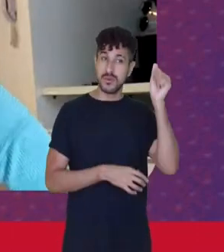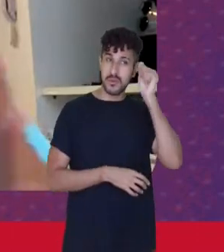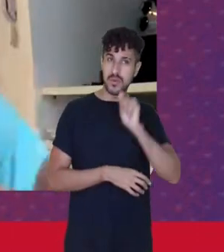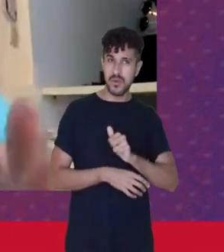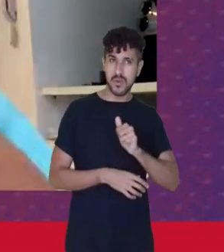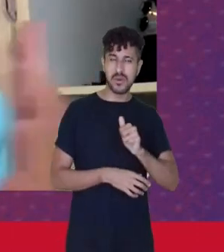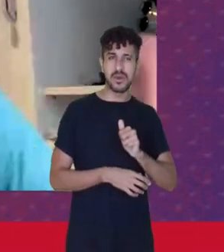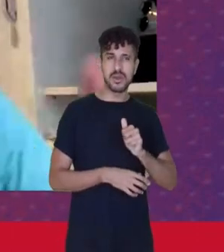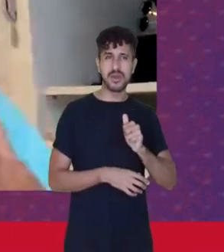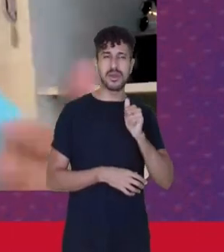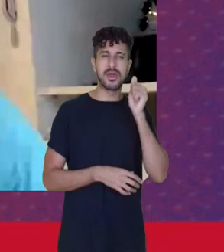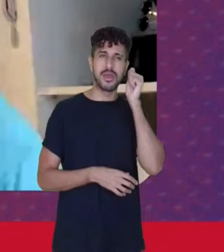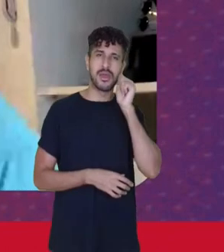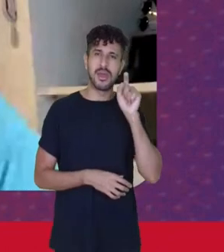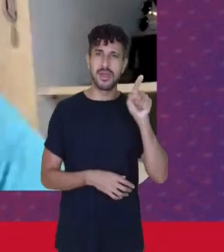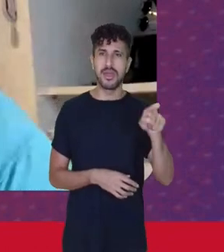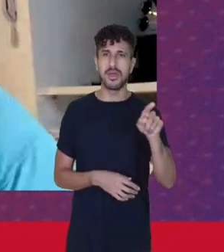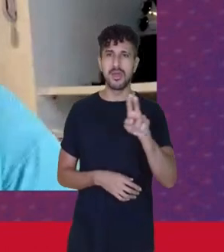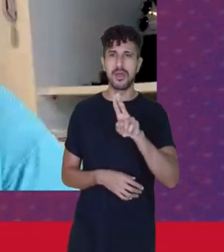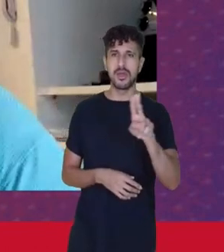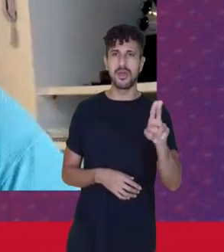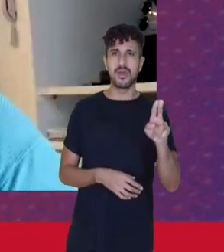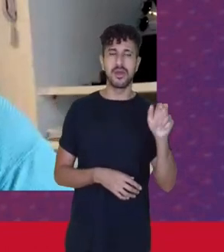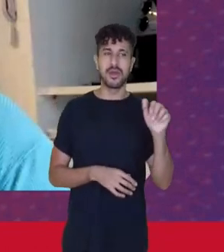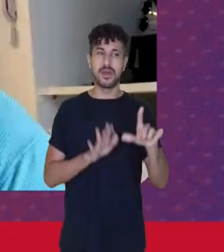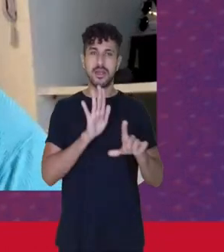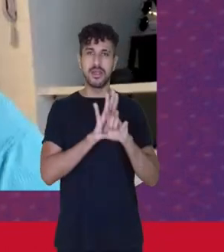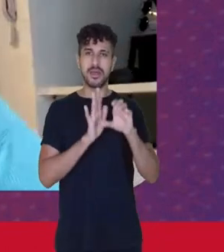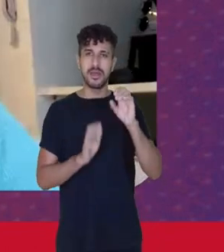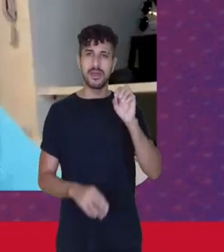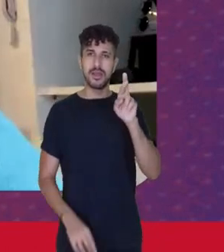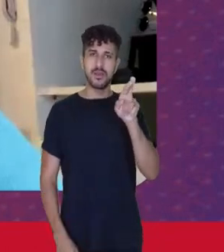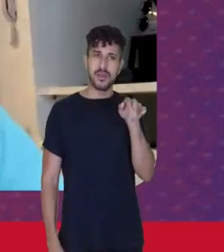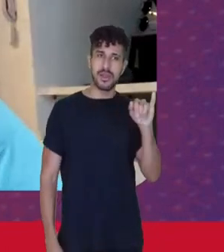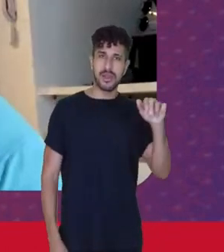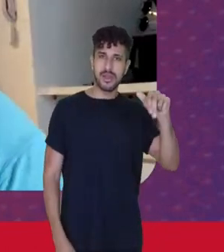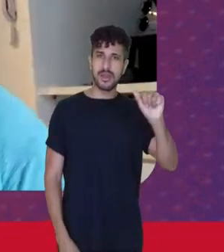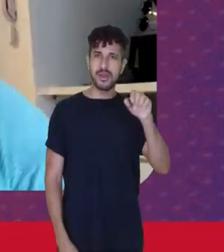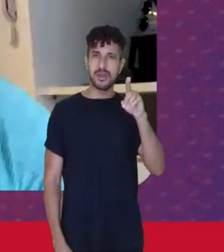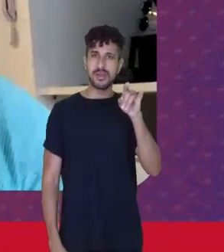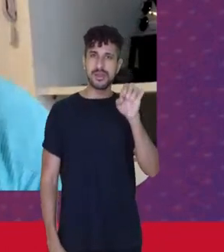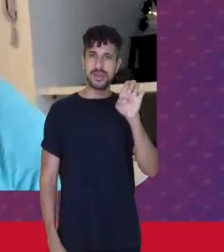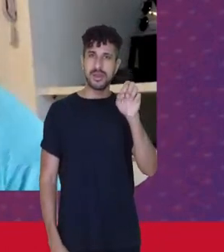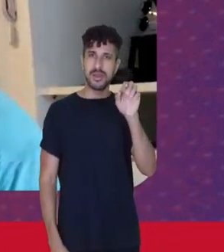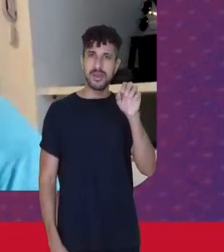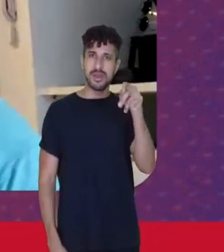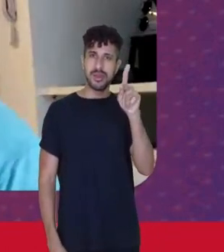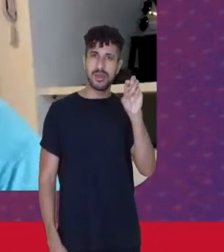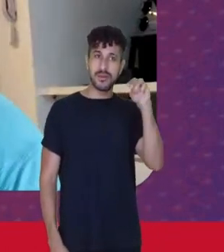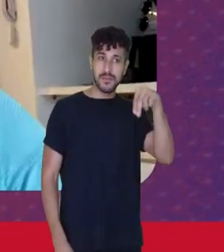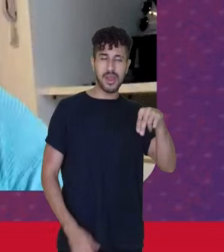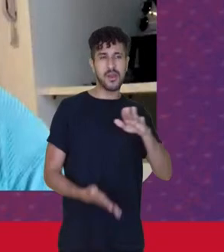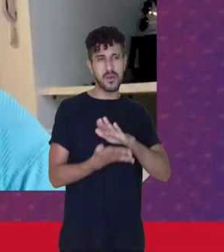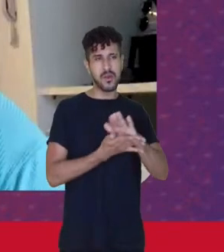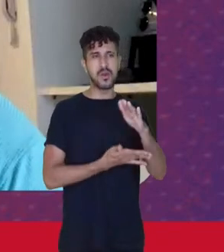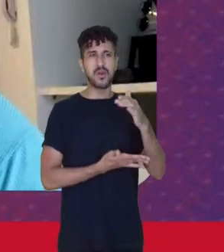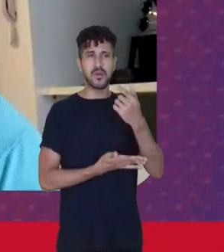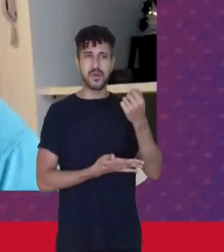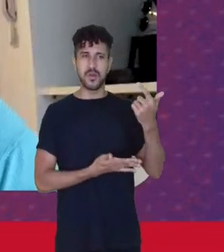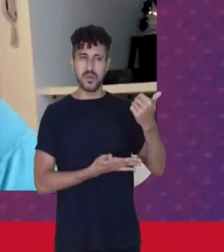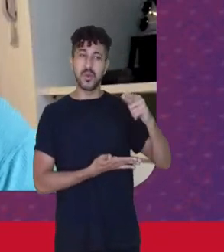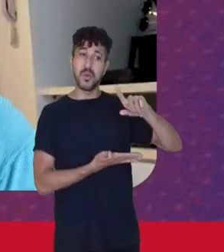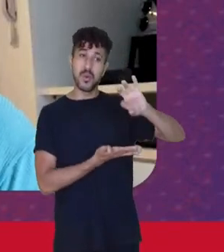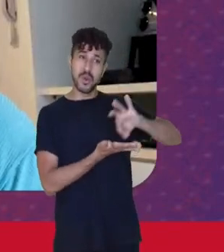inclusive, né, que inclusive foi denominada Lei Carolina Dieckmann, que foi aprovada em 2012, né, foi sancionada pela presidenta